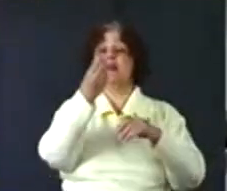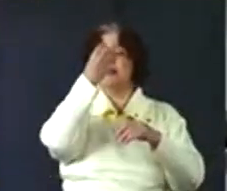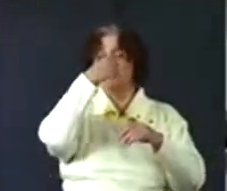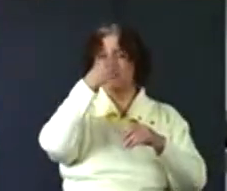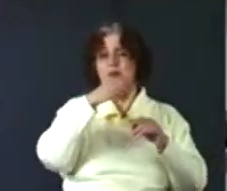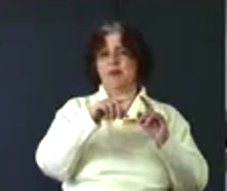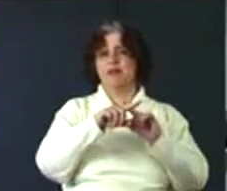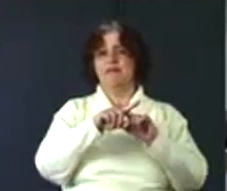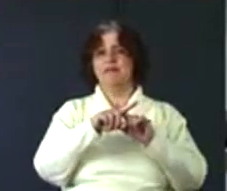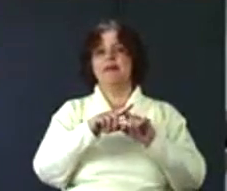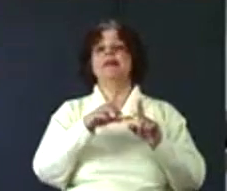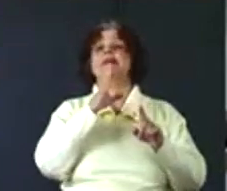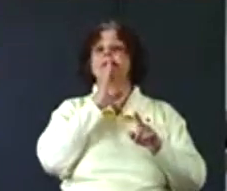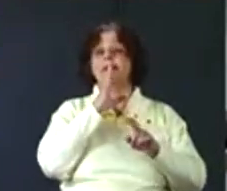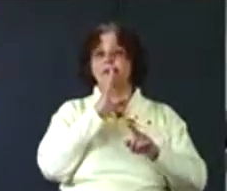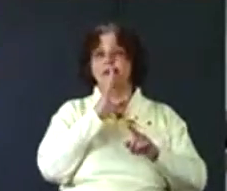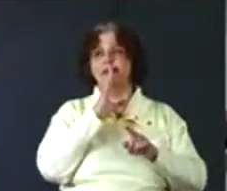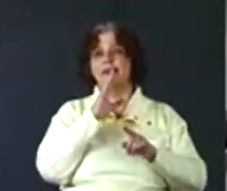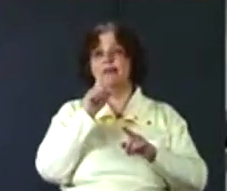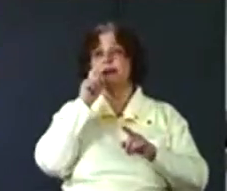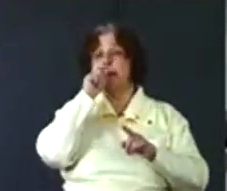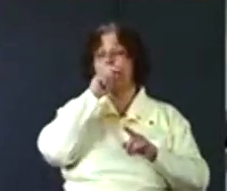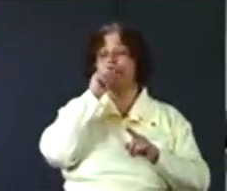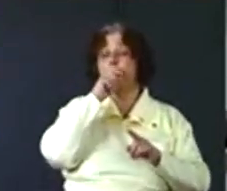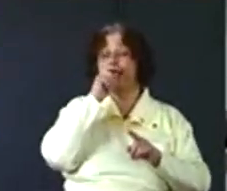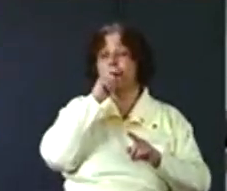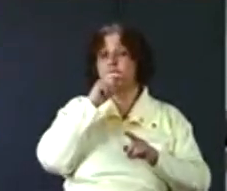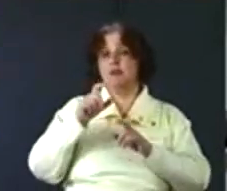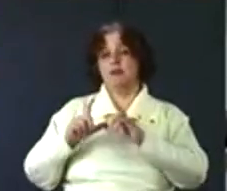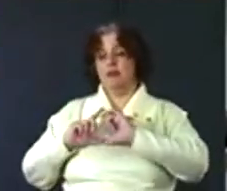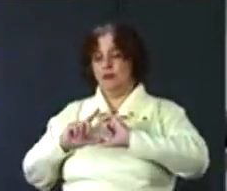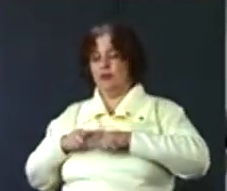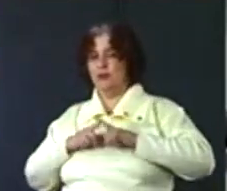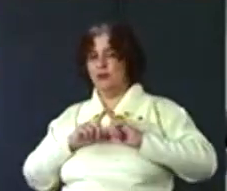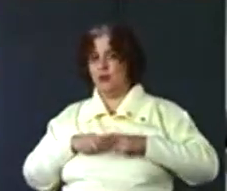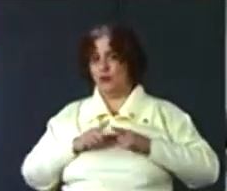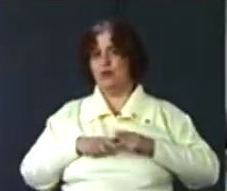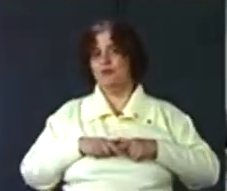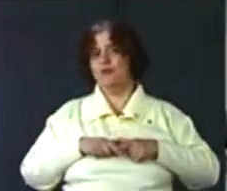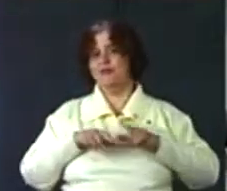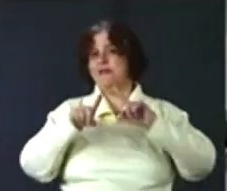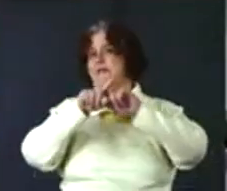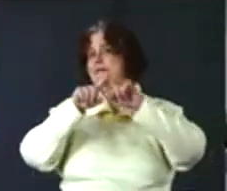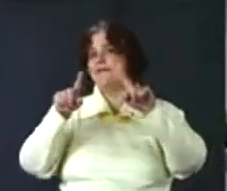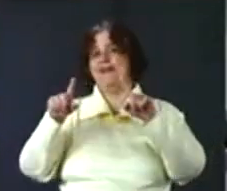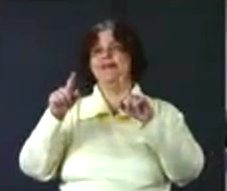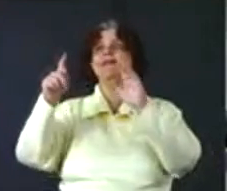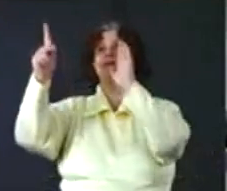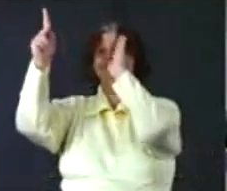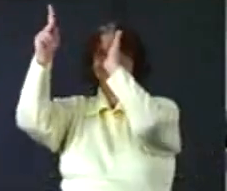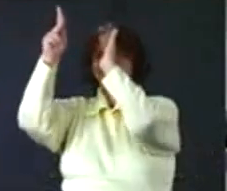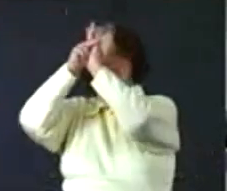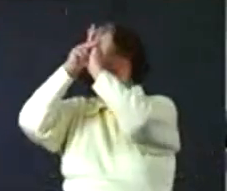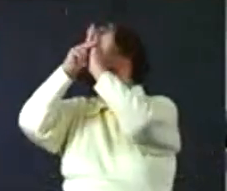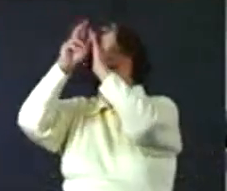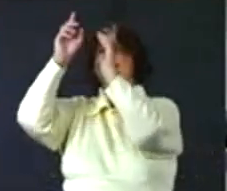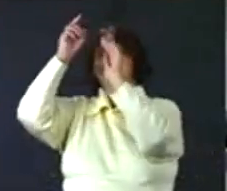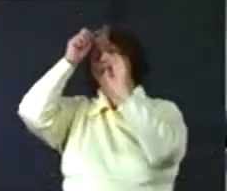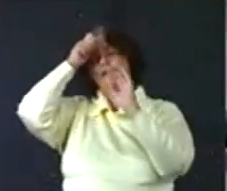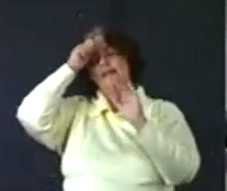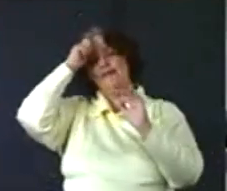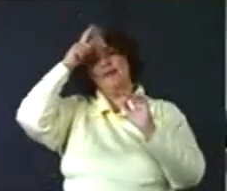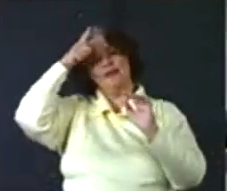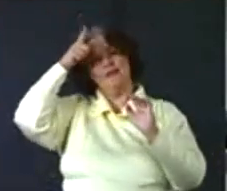blasfêmia dos que a si mesmos se declaram judeus e não são. Havia na cidade de Esmirna, irmãos, uma